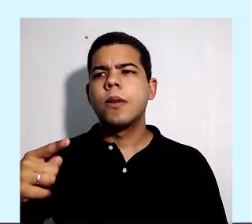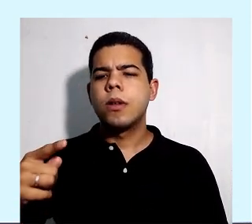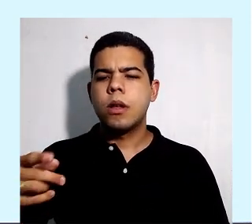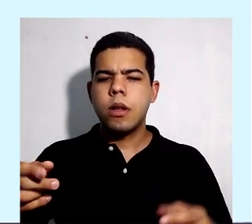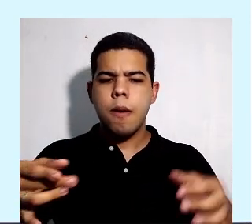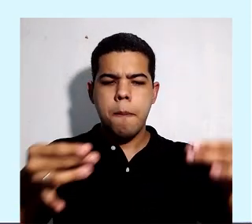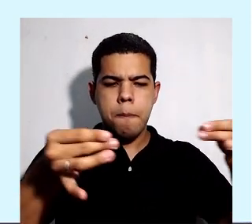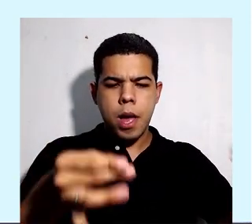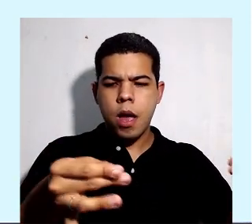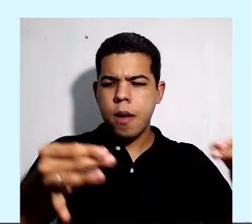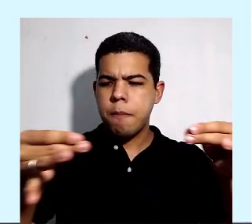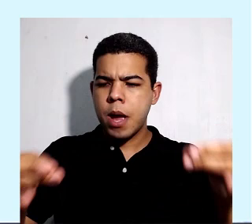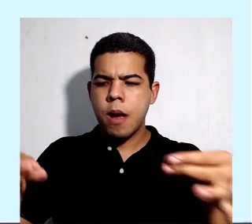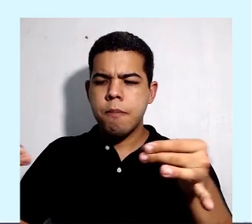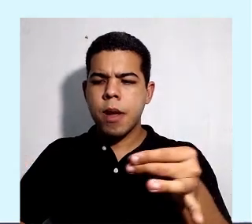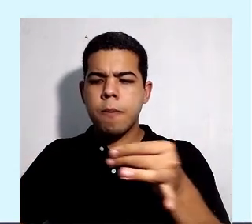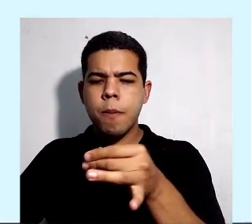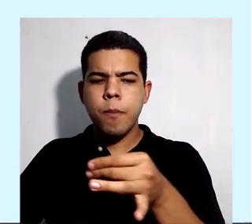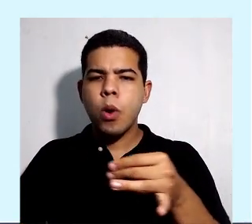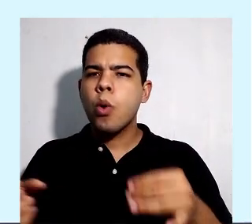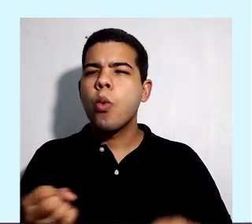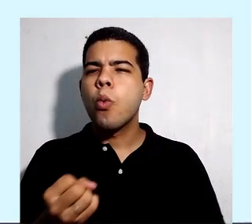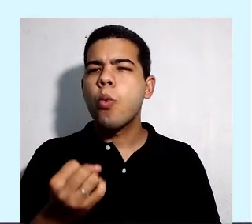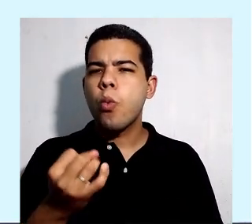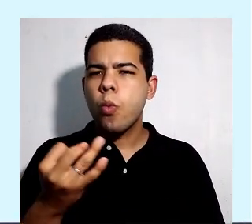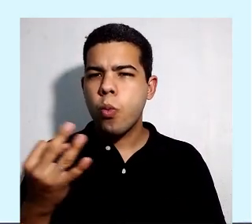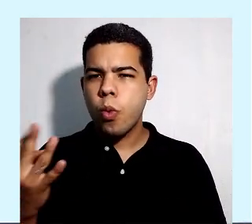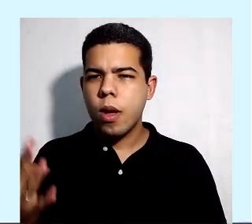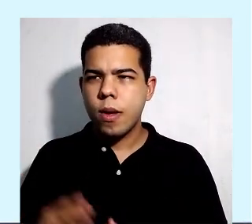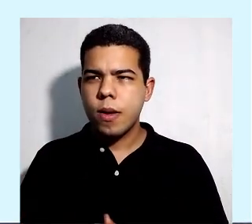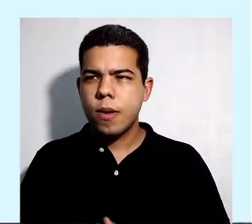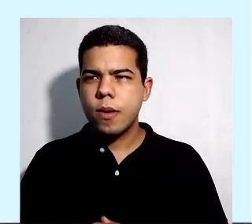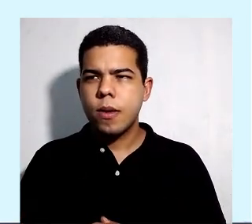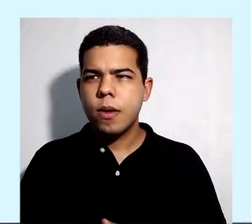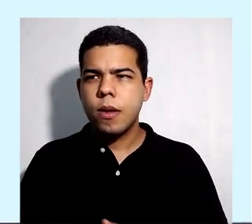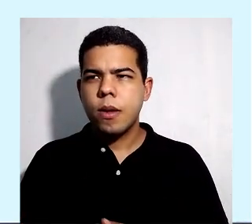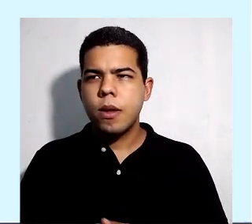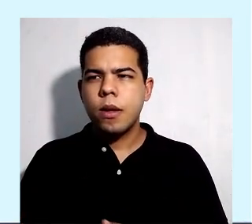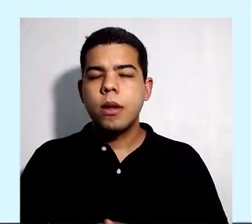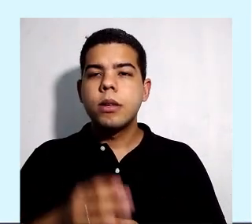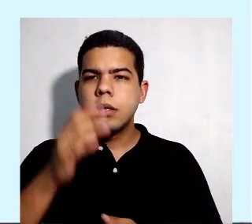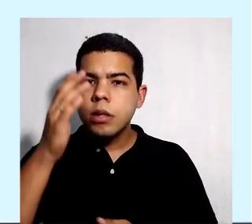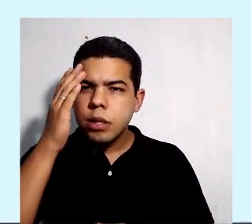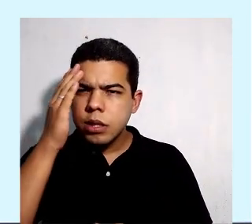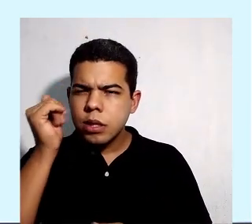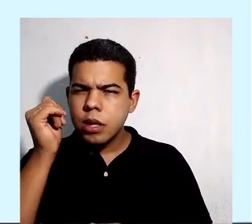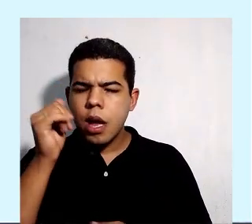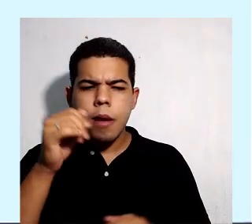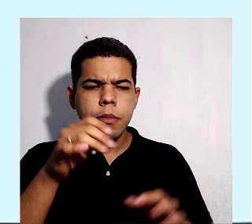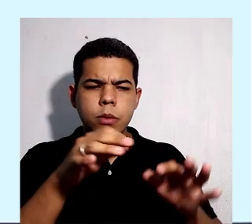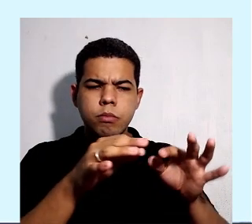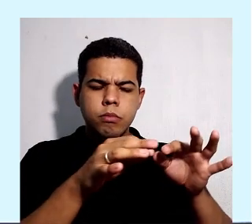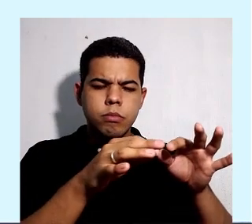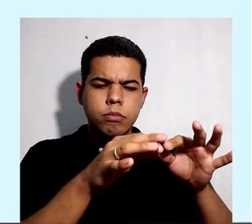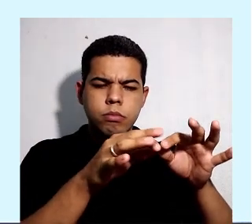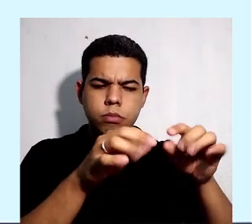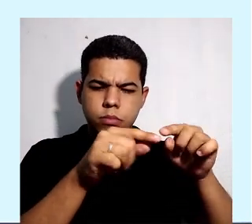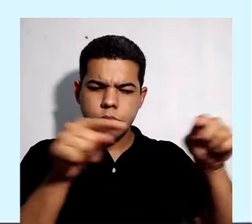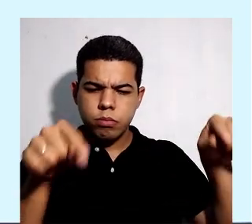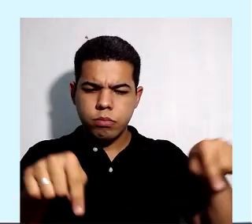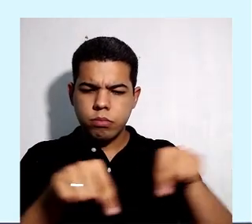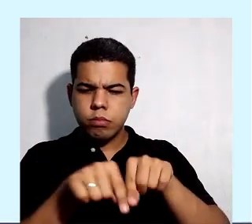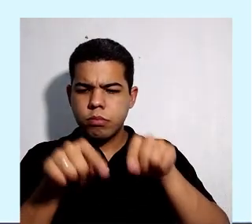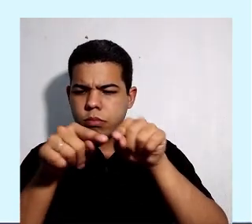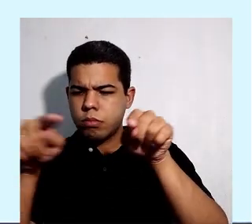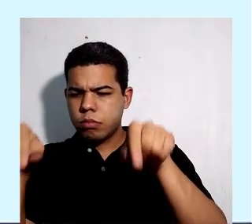ofícios cabem dentro daquela sala, no piso daquela sala. E aí você sabendo a área daquele papel ofício,